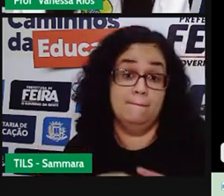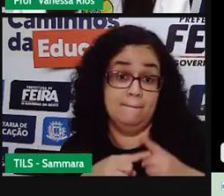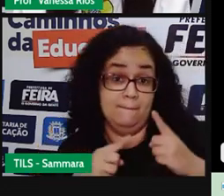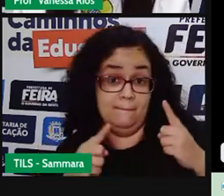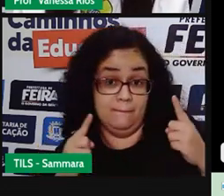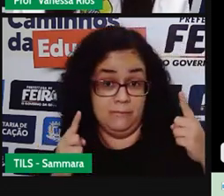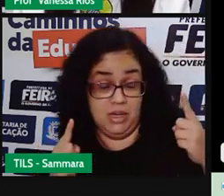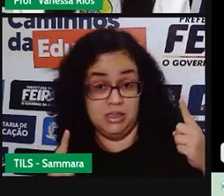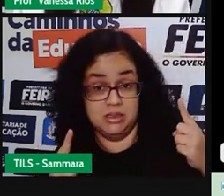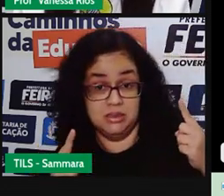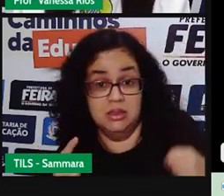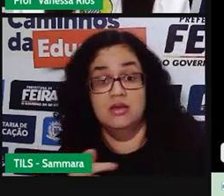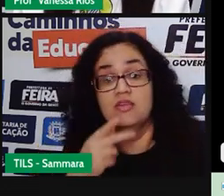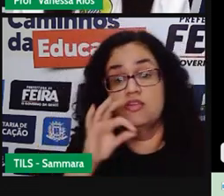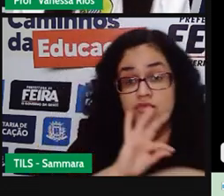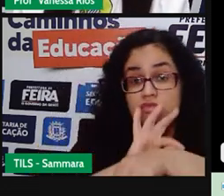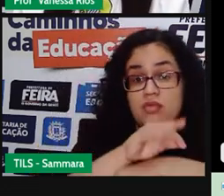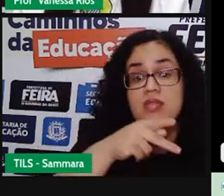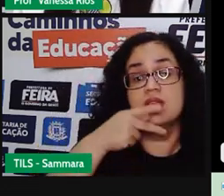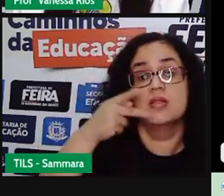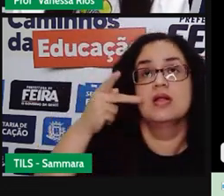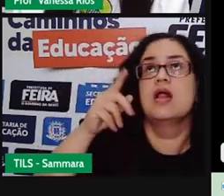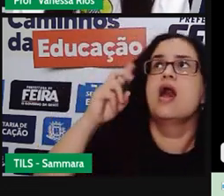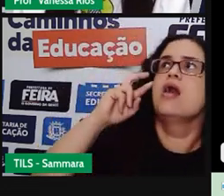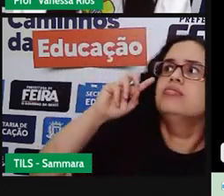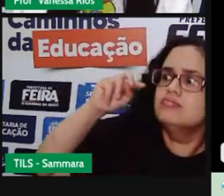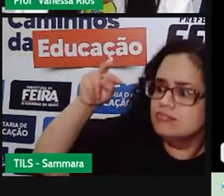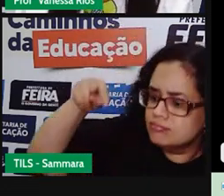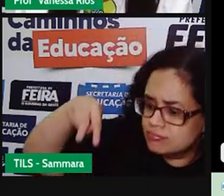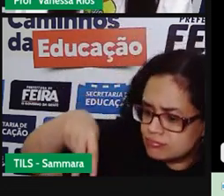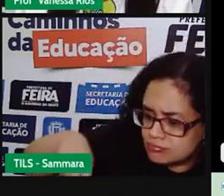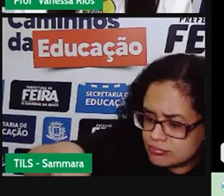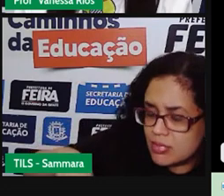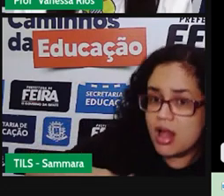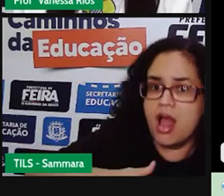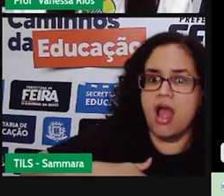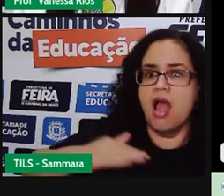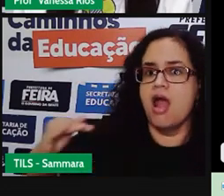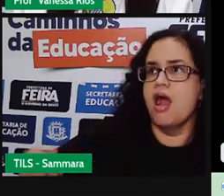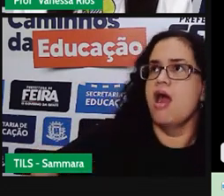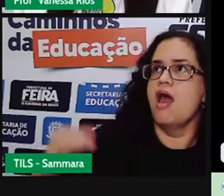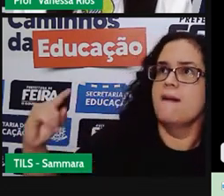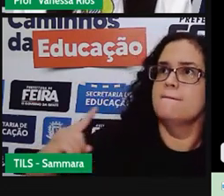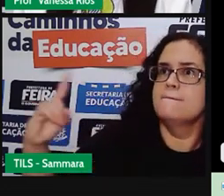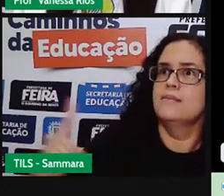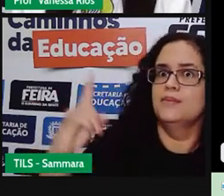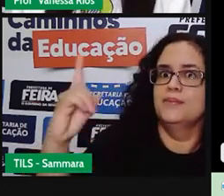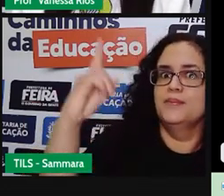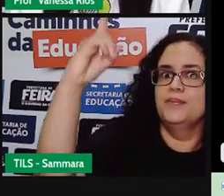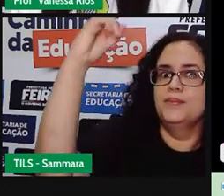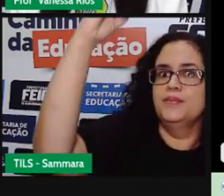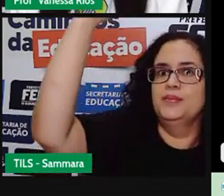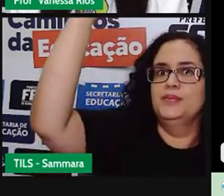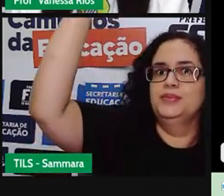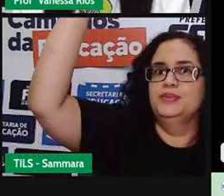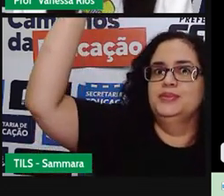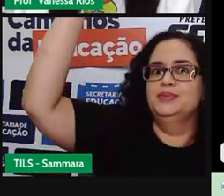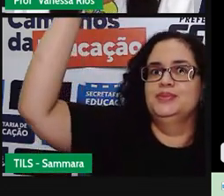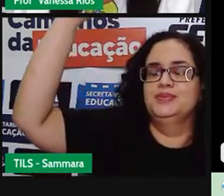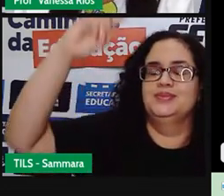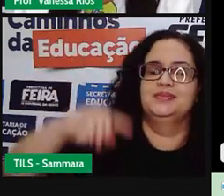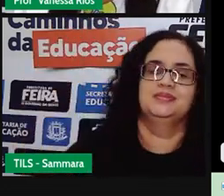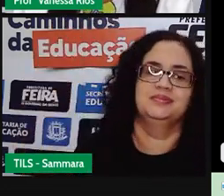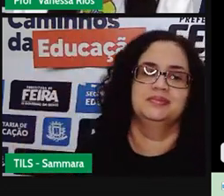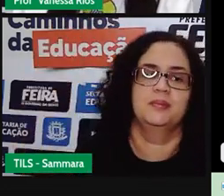com certeza, minha nossa, que grandão. Agora provarei de uma outra forma.